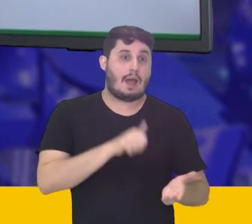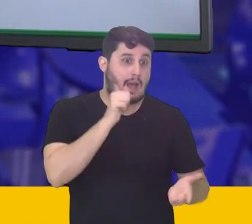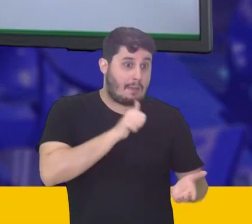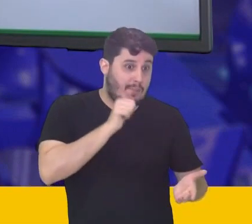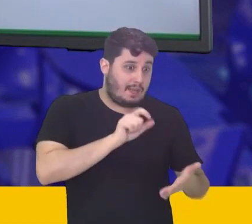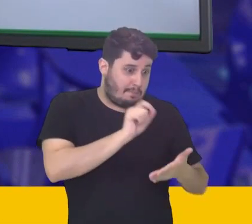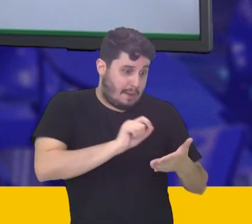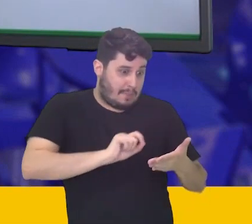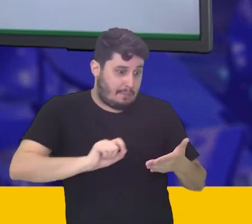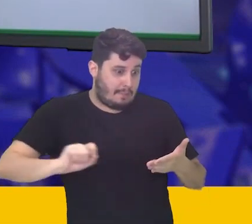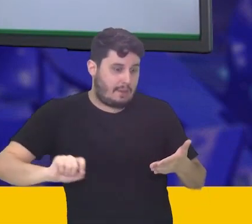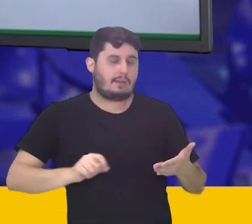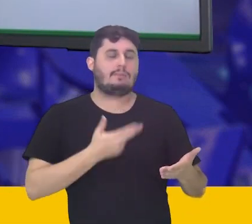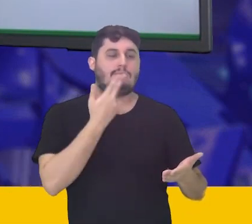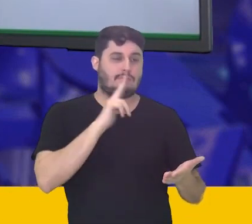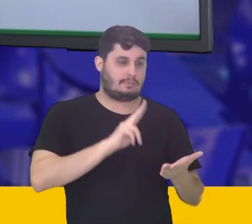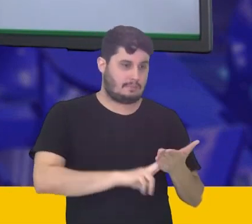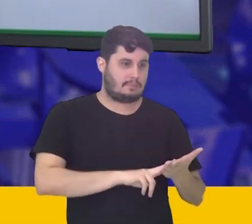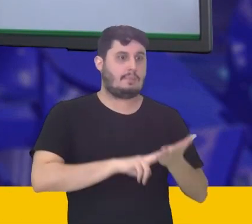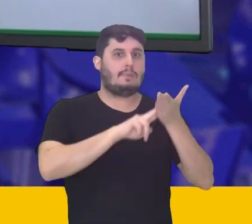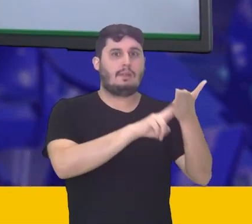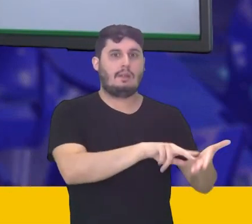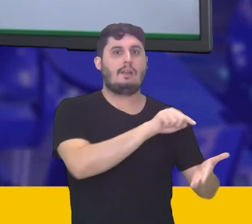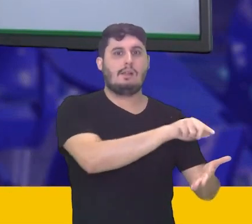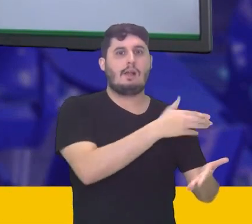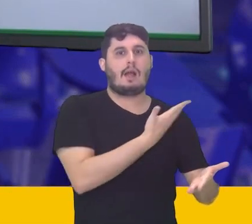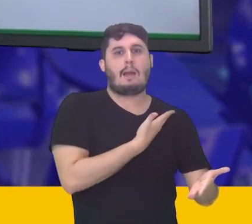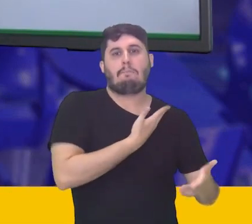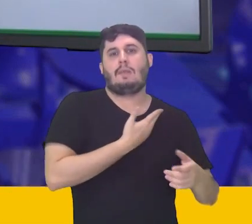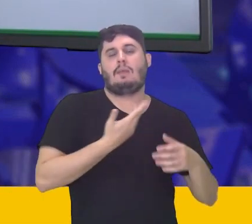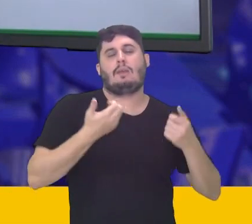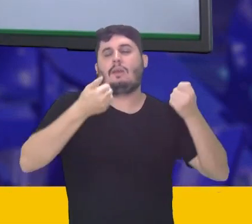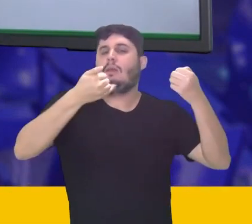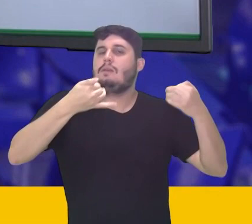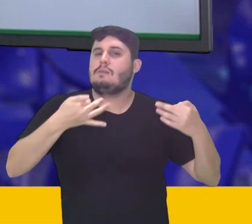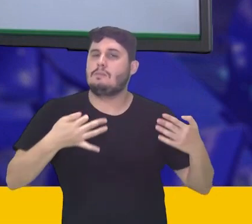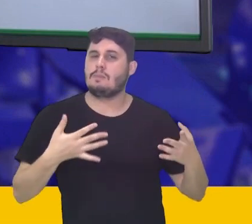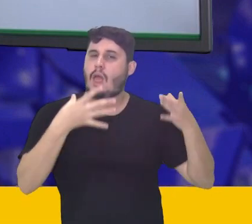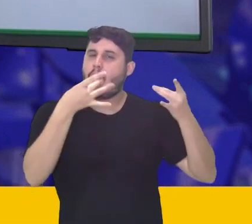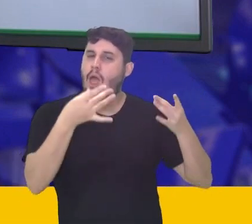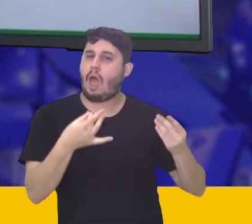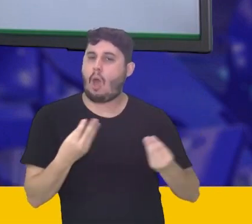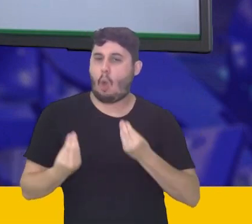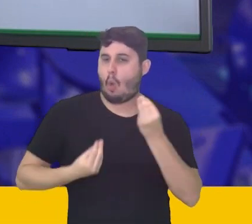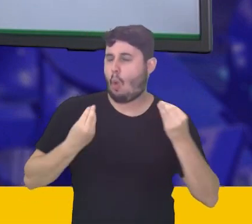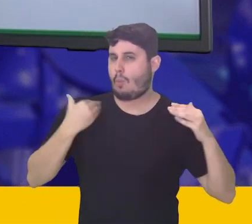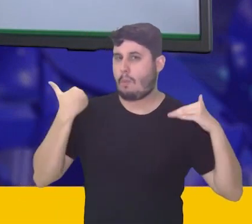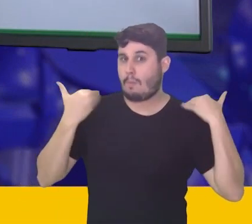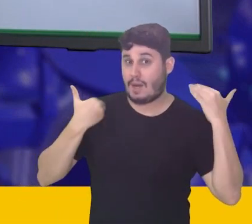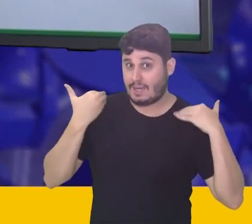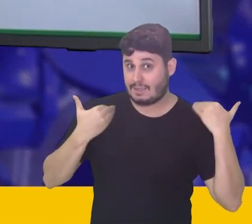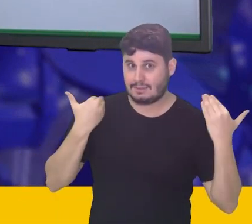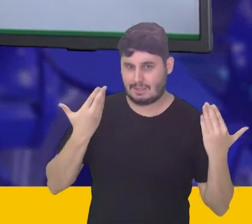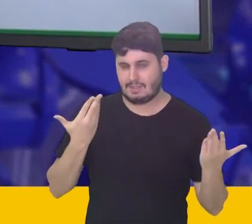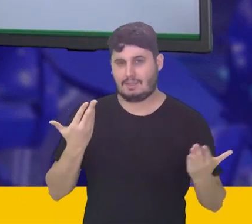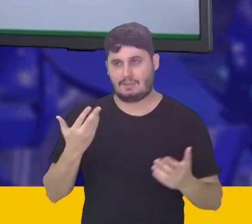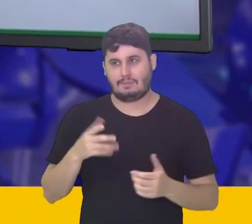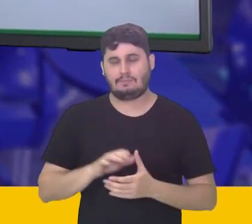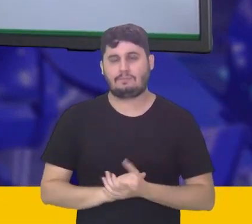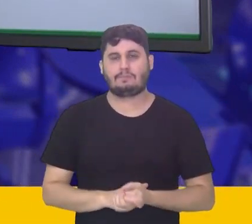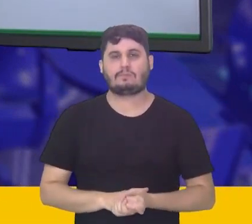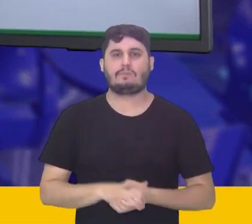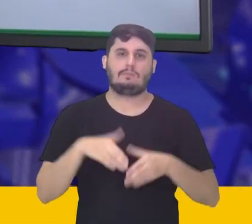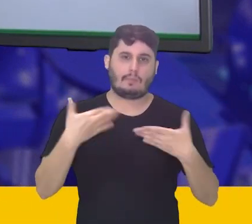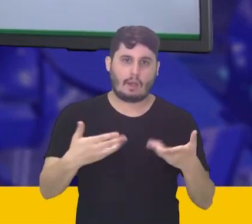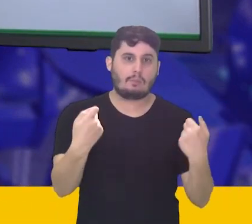chamando a Jane de querida. Dear Jane, I'm writing to you from London. Okay? Estou escrevendo de Londres. Então sempre vamos